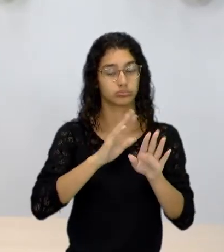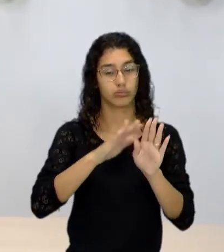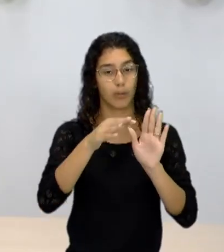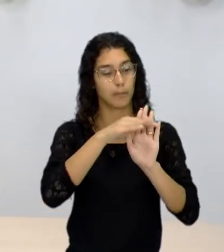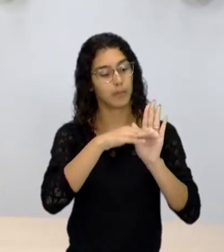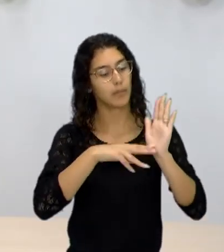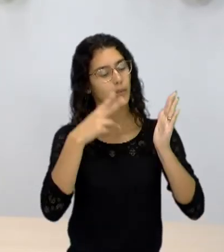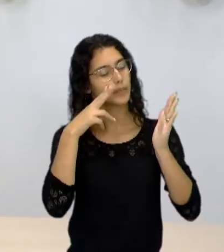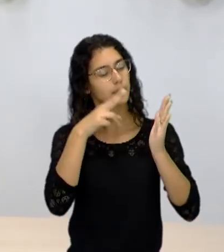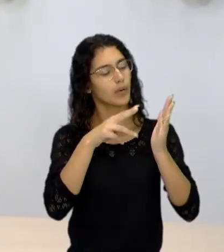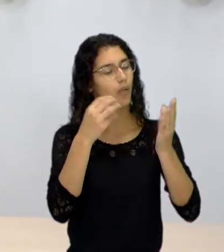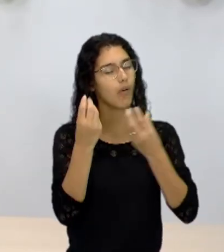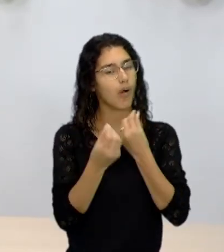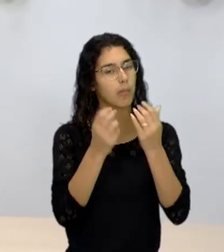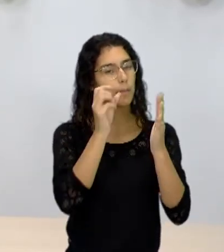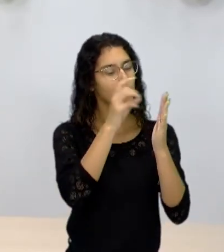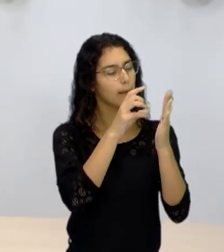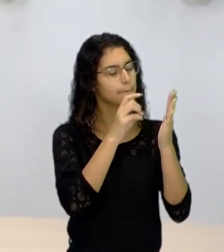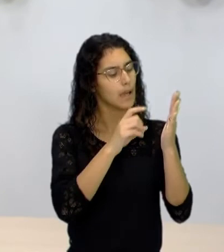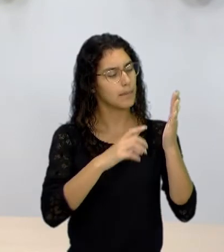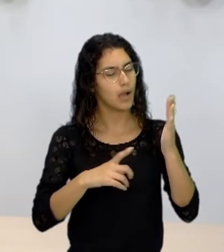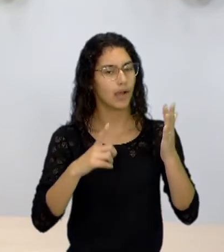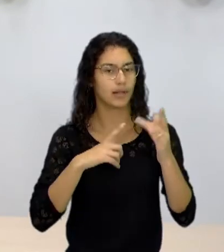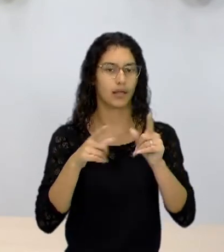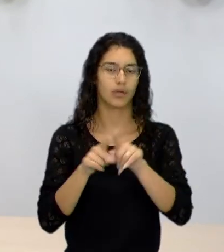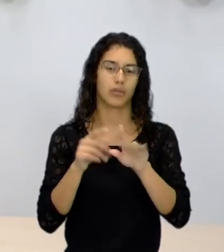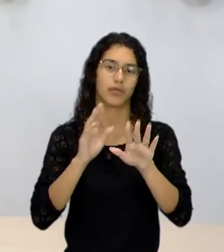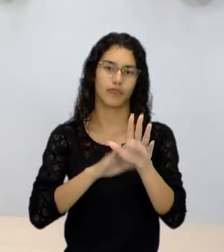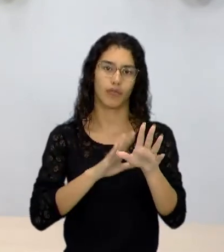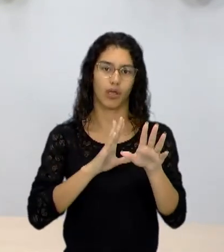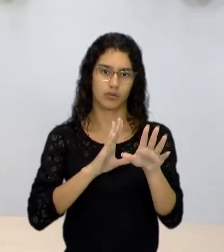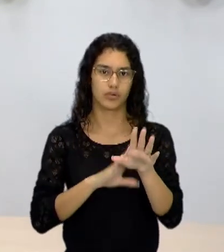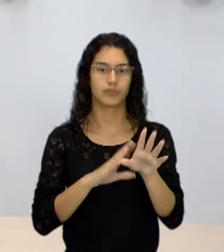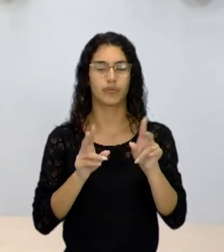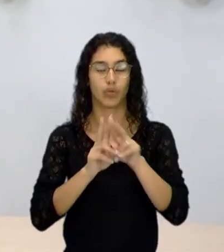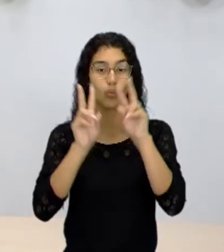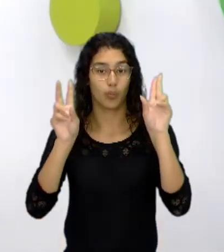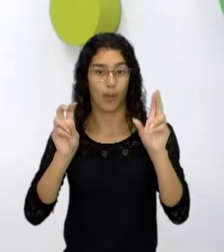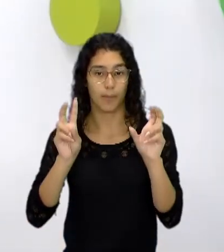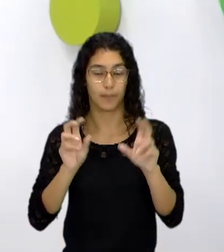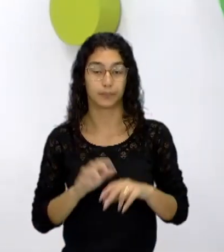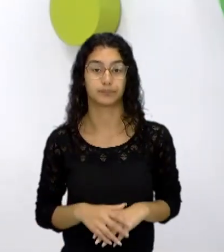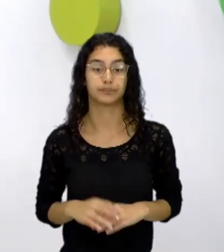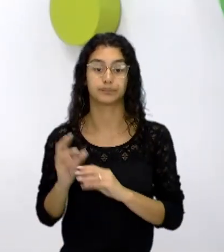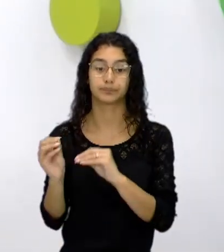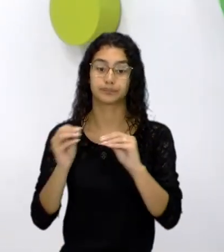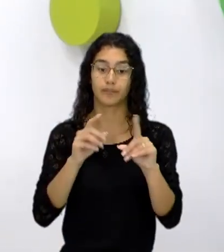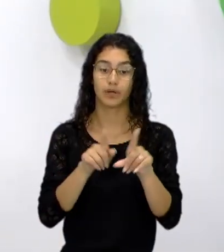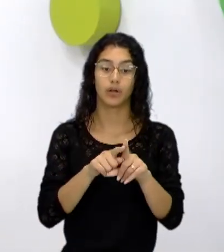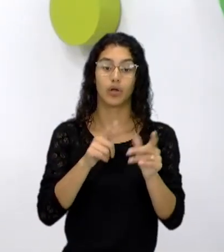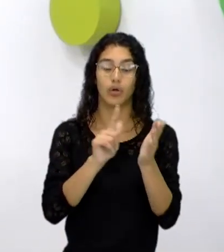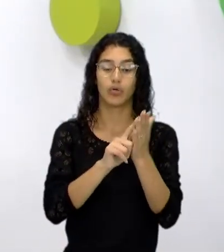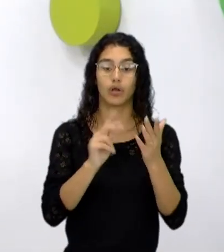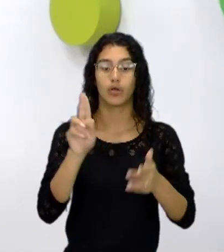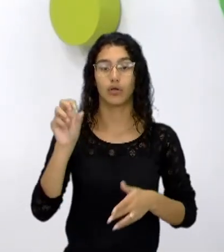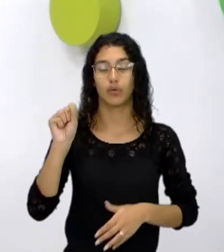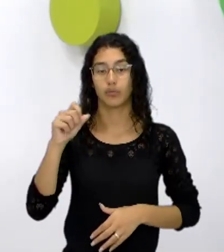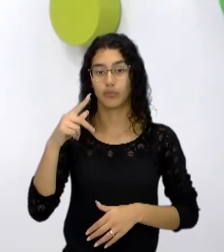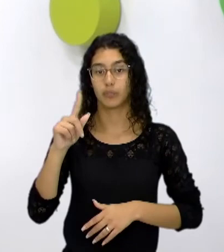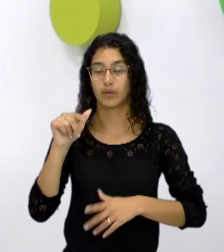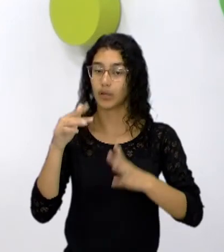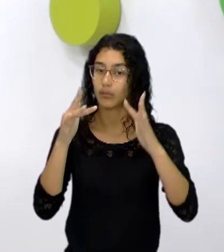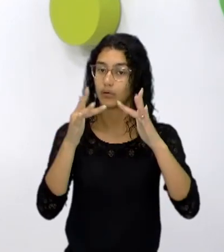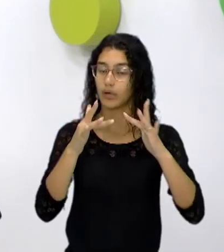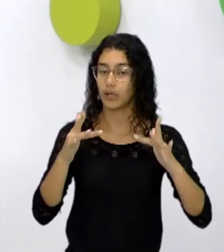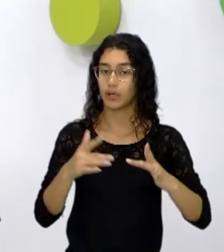como que cada um dos veículos tratam esse assunto, né? Eu trouxe aqui o Jornal da USP, que é um jornal ligado à